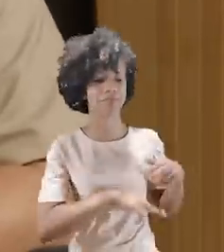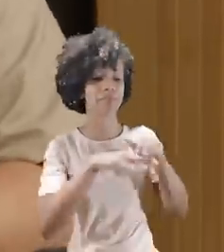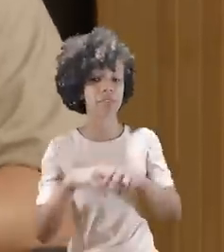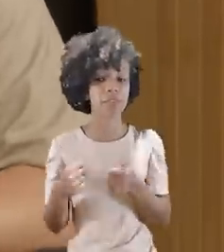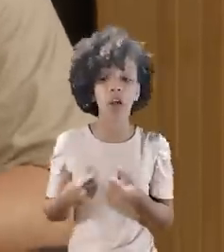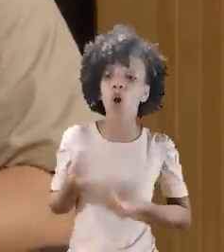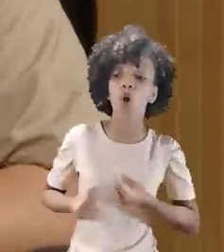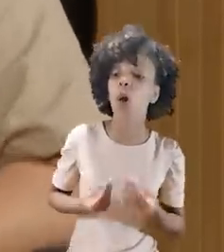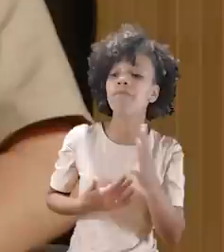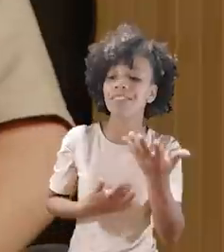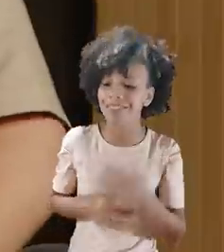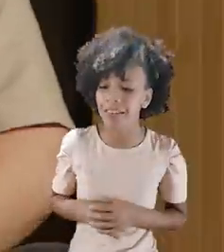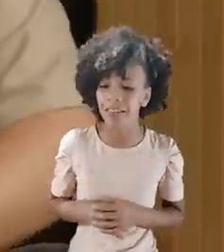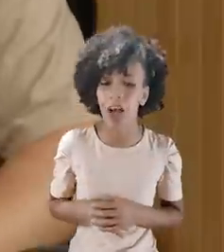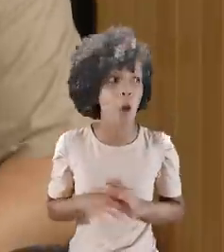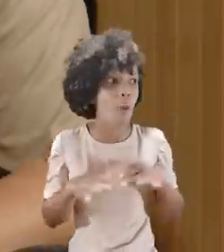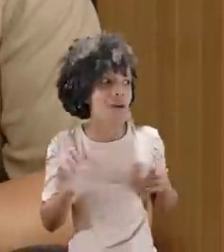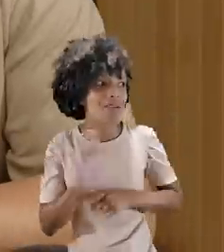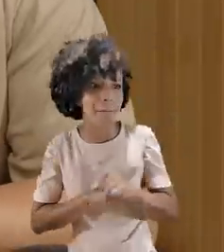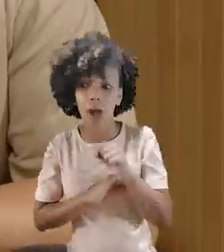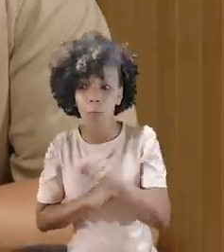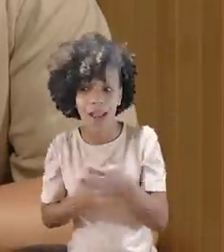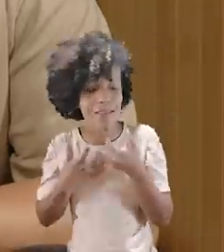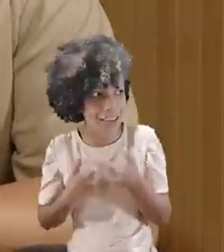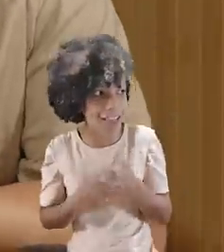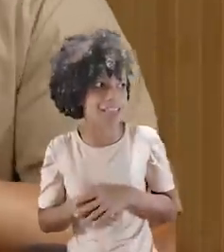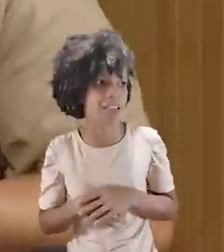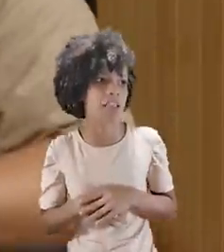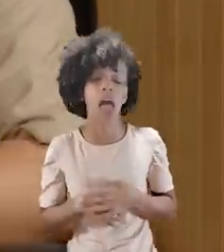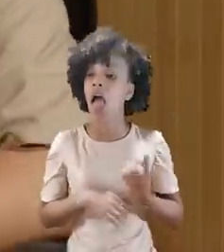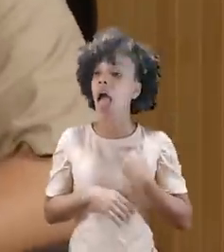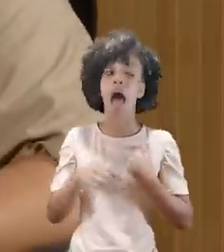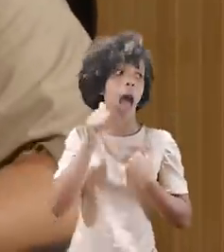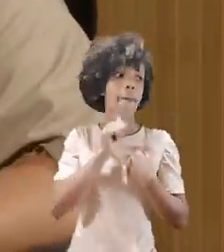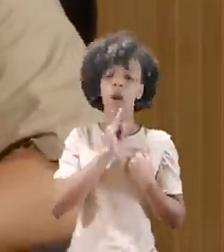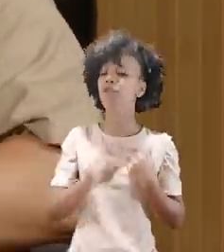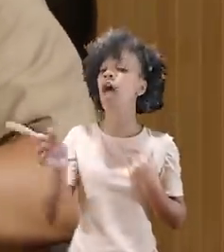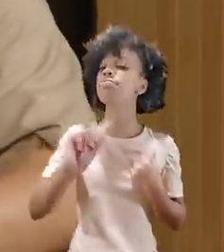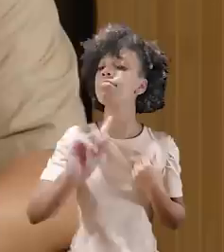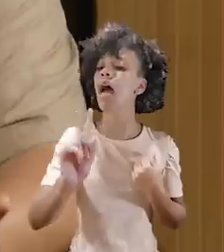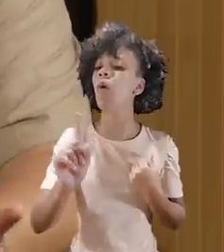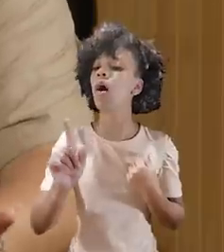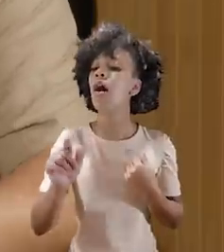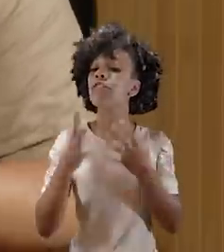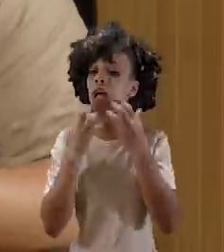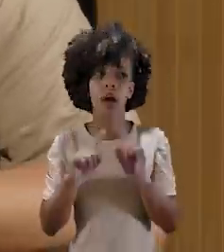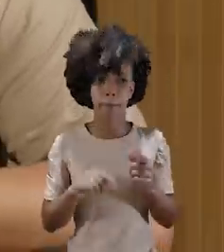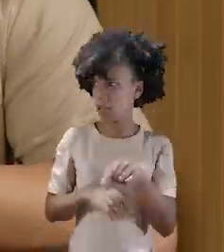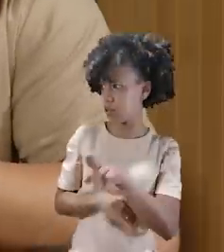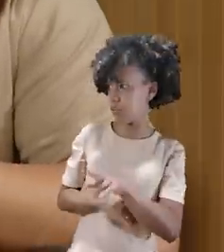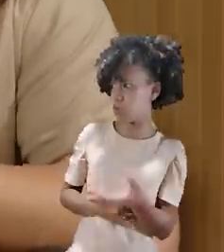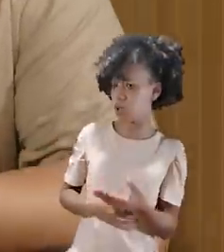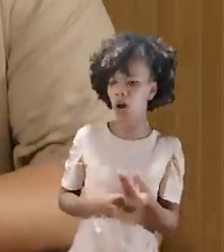E aí mano como é que você quer quando eu perguntei como é que a gente queria for não é para você abaixar o Freio aqui vai usar